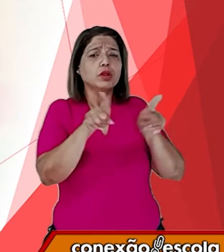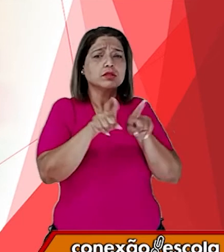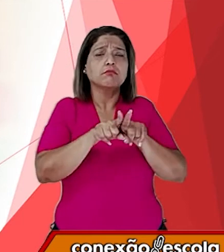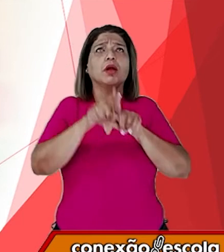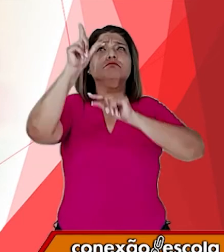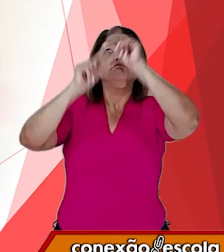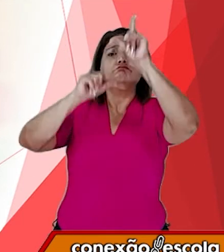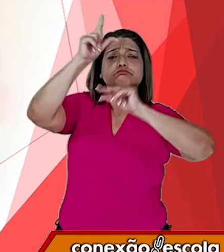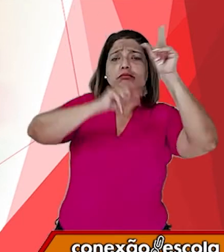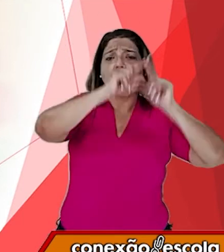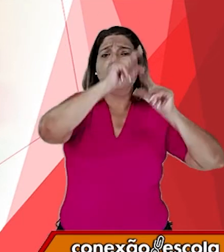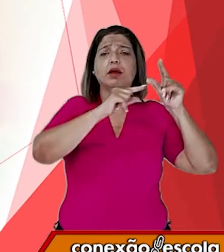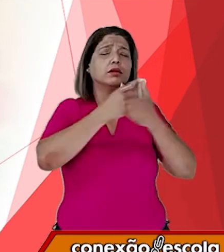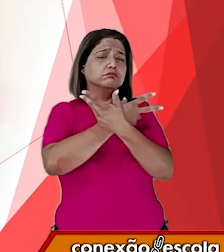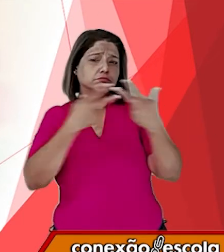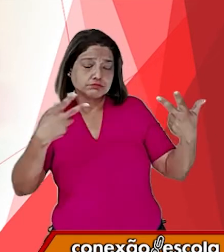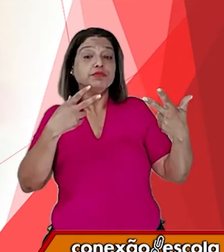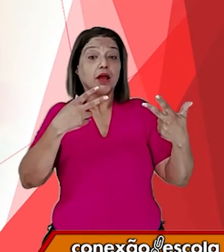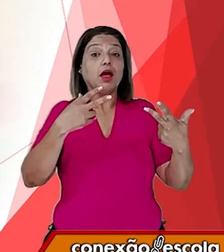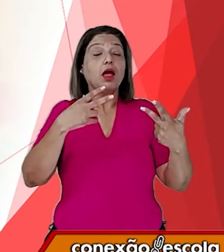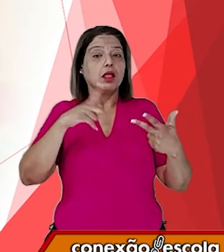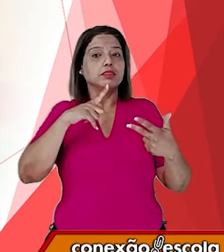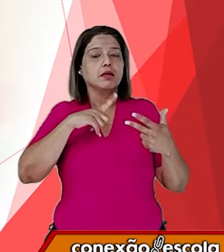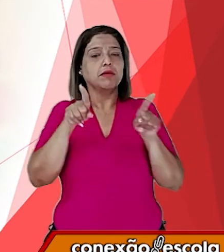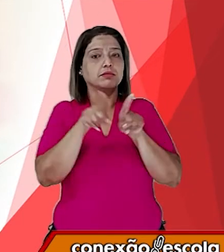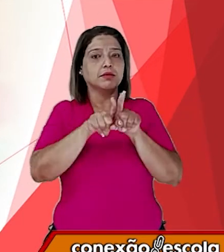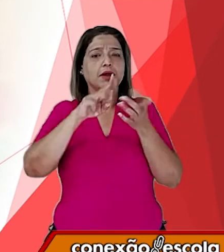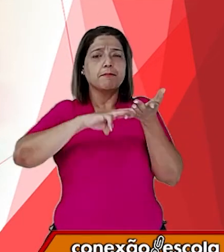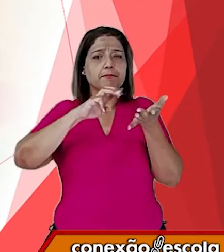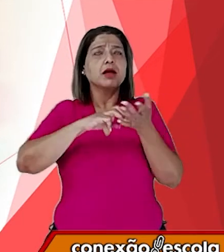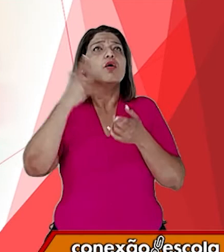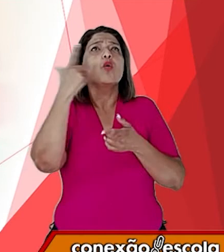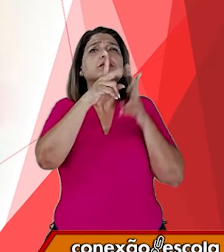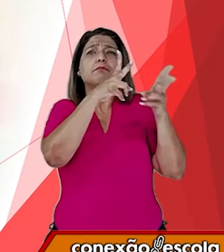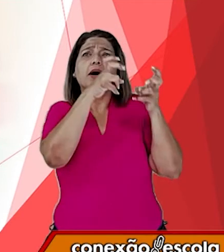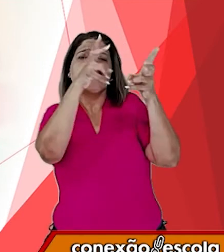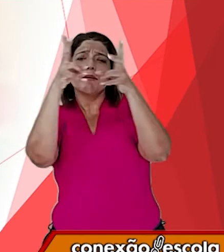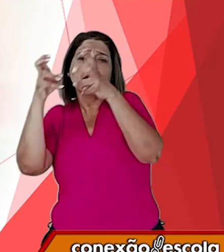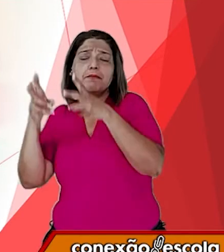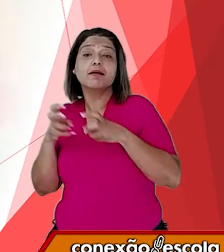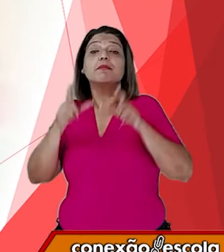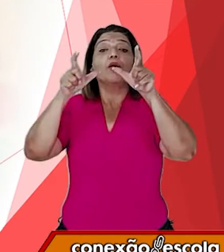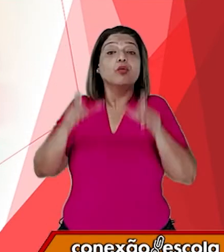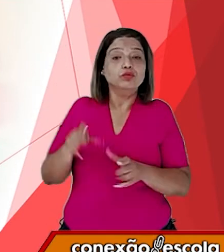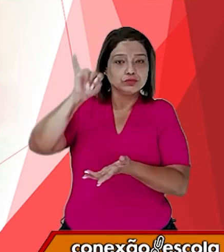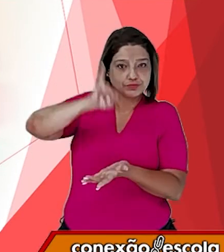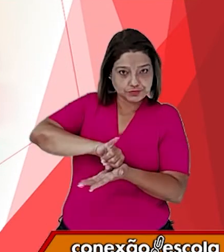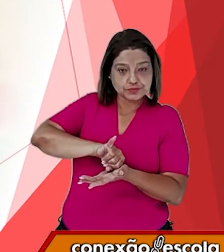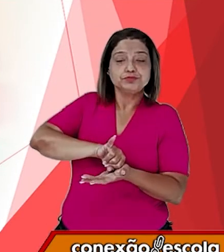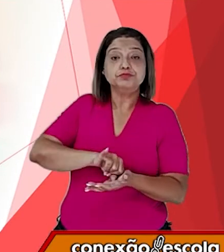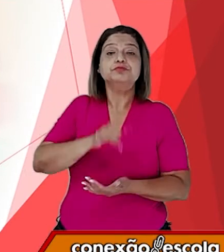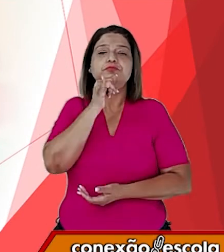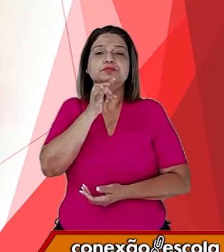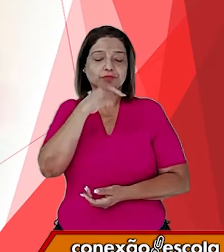ou constelações é um método difundido há séculos para esse propósito. São exemplos a constelação do Cruzeiro